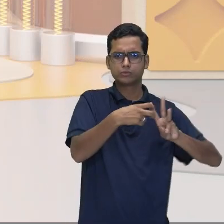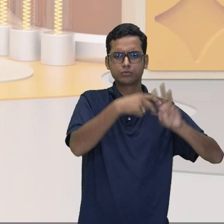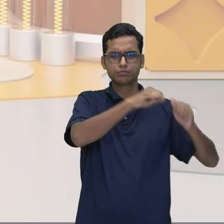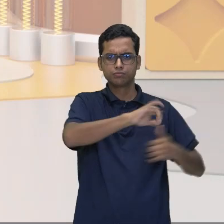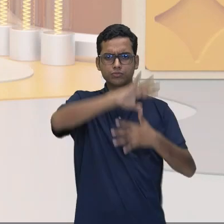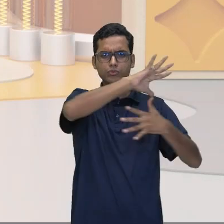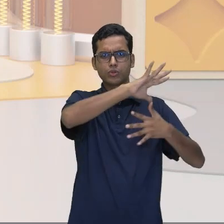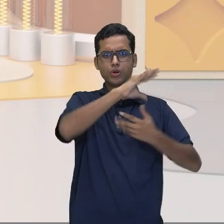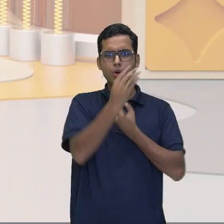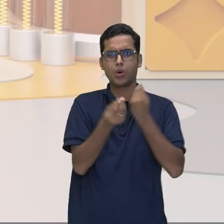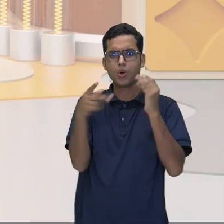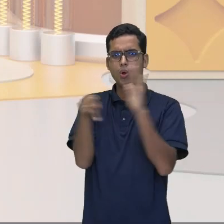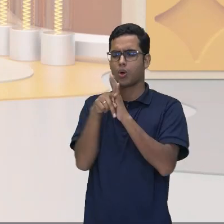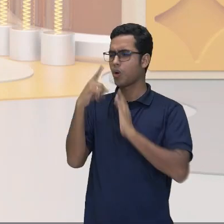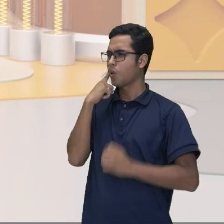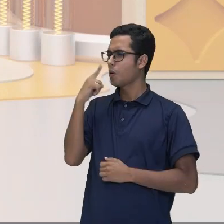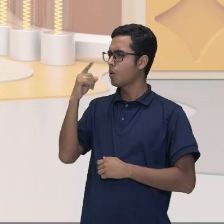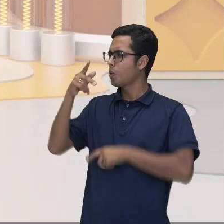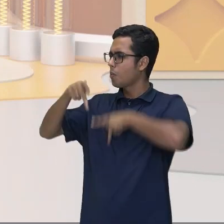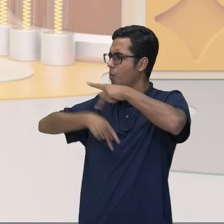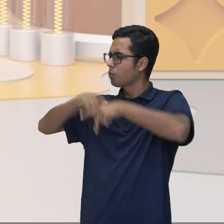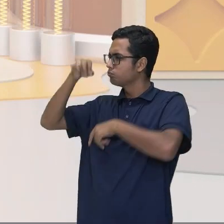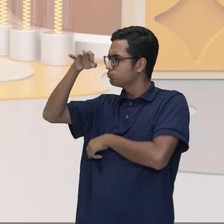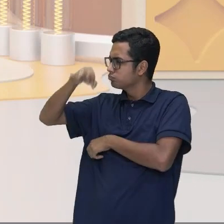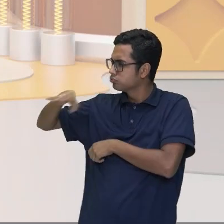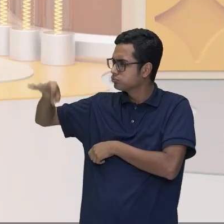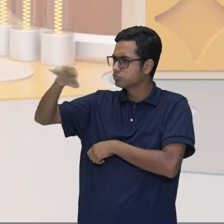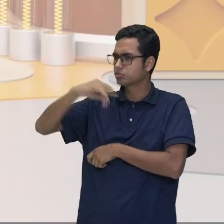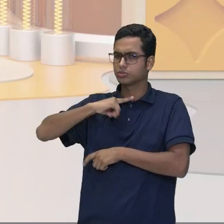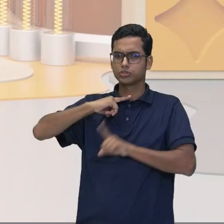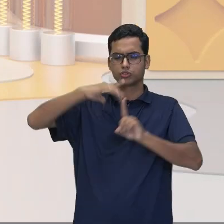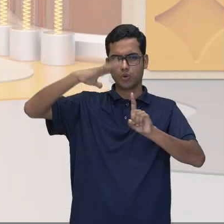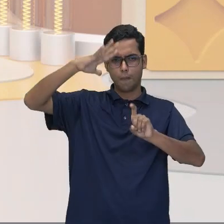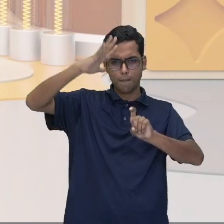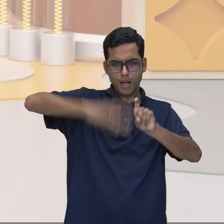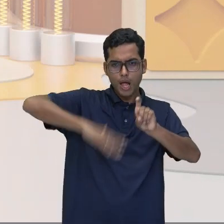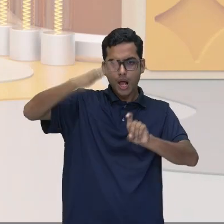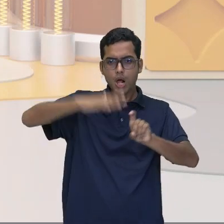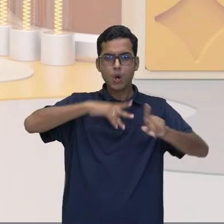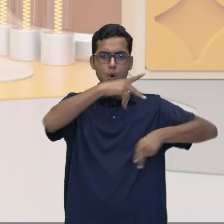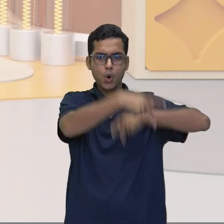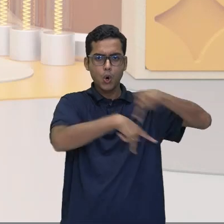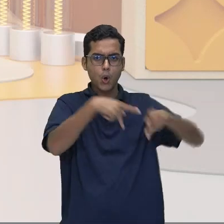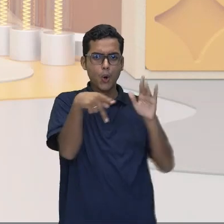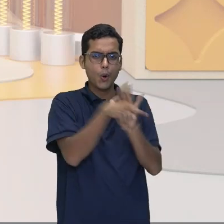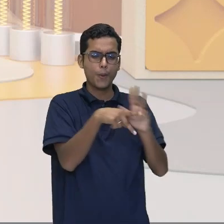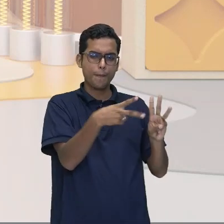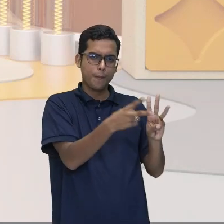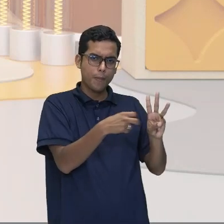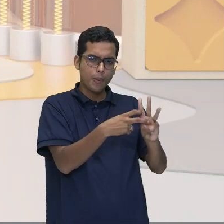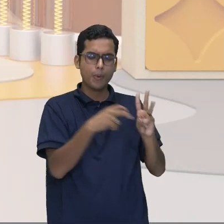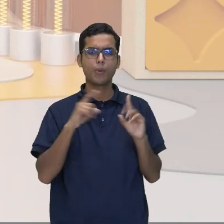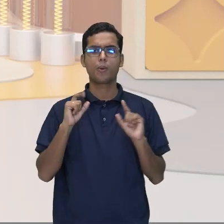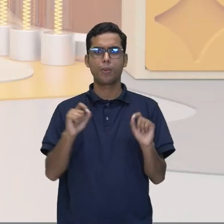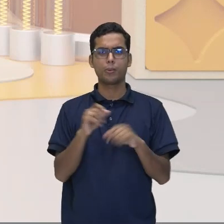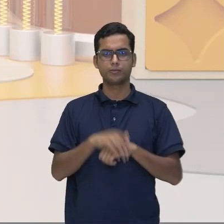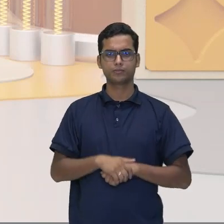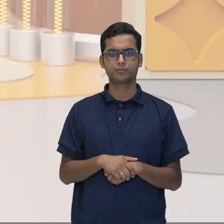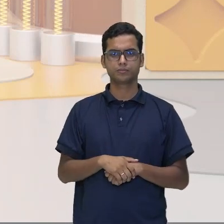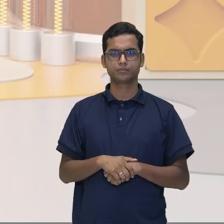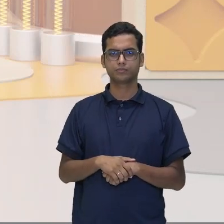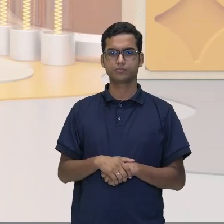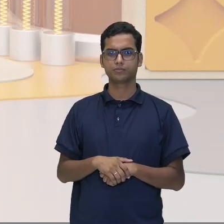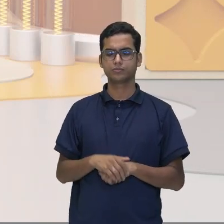sendo entidades sagradas, porque havia uma lenda que circulava entre esses povos nativos de que